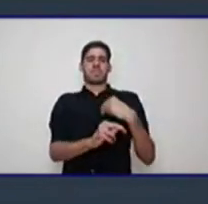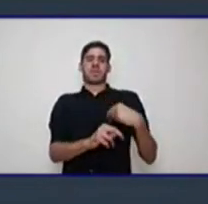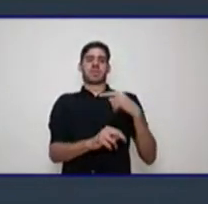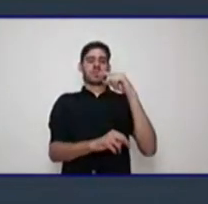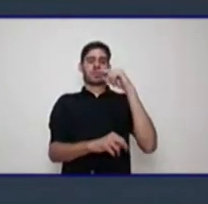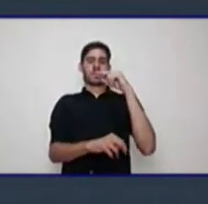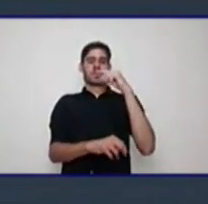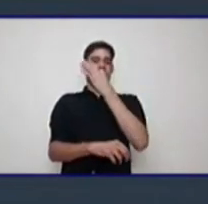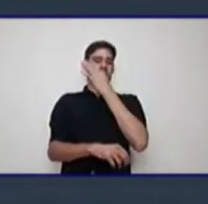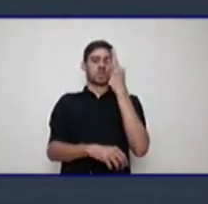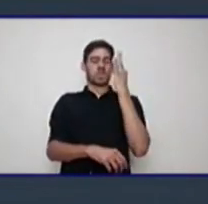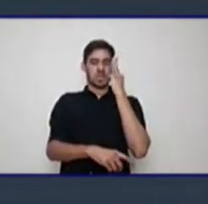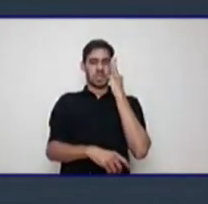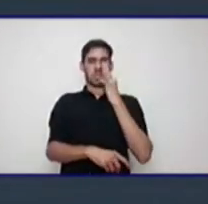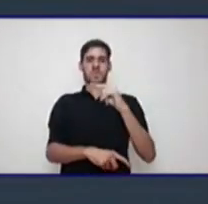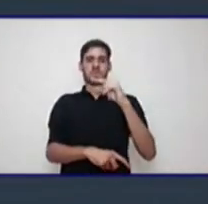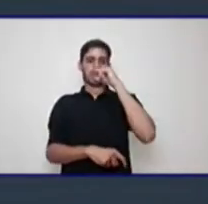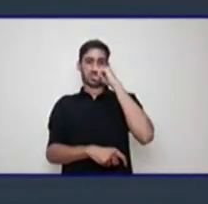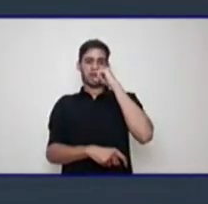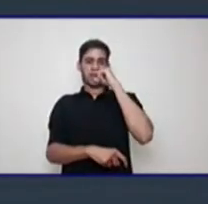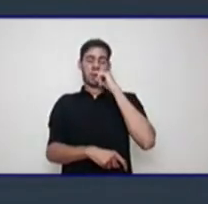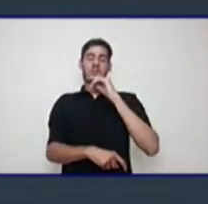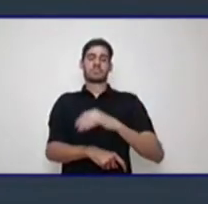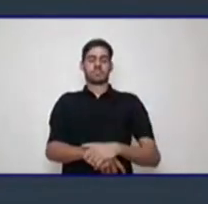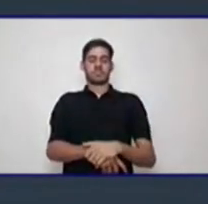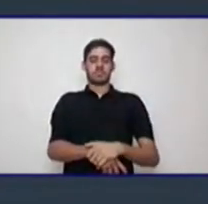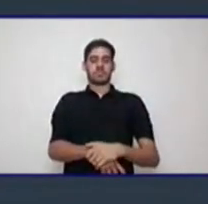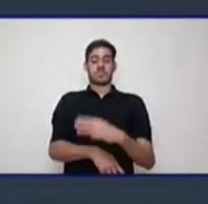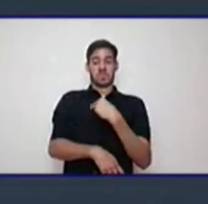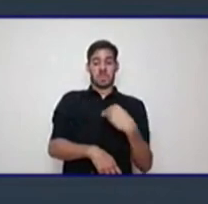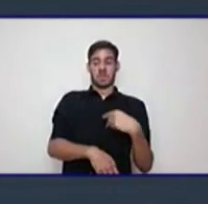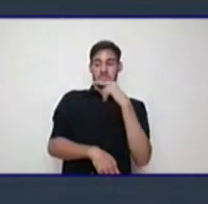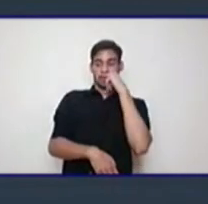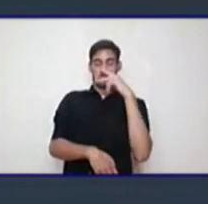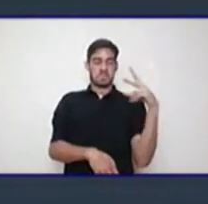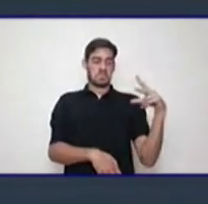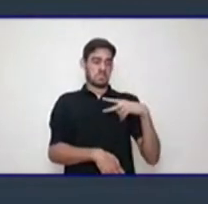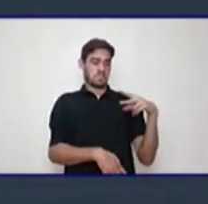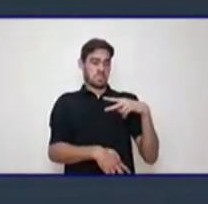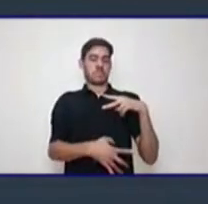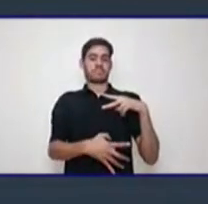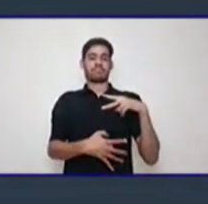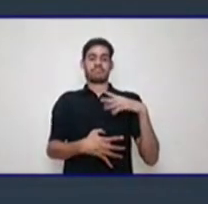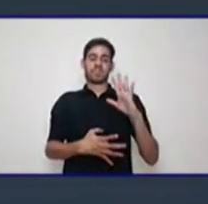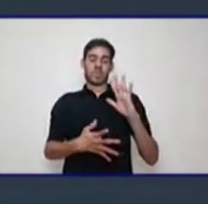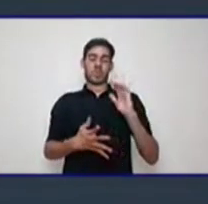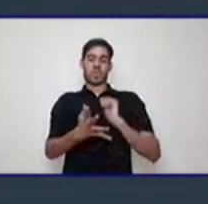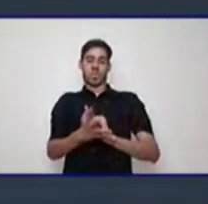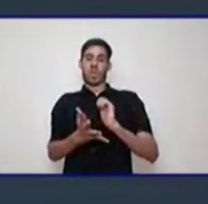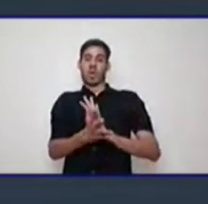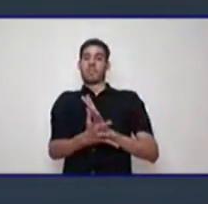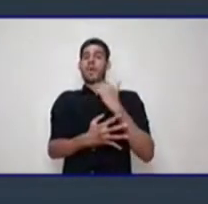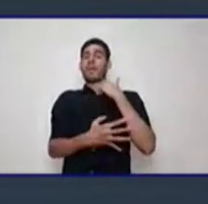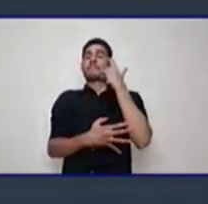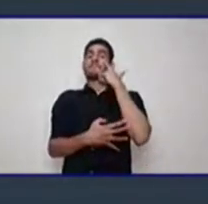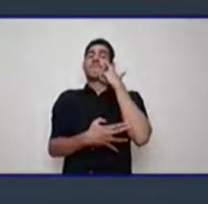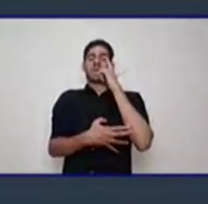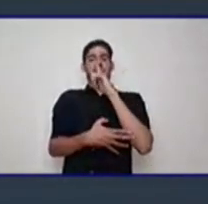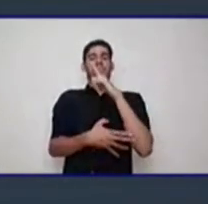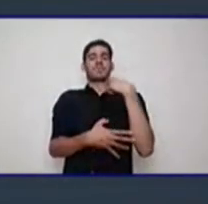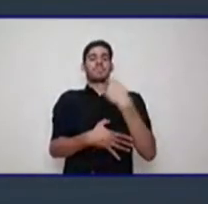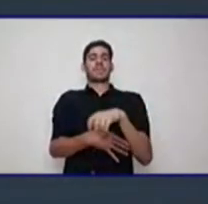Luiz Edson Fachin. E ministro Fachin, no particular quanto à multa, penso que ela deva